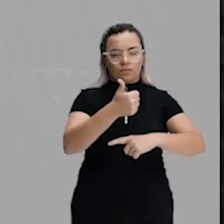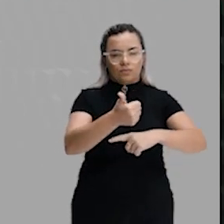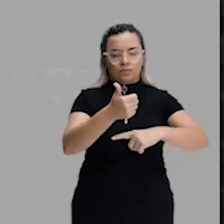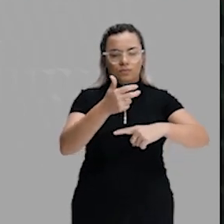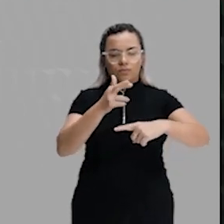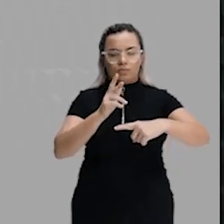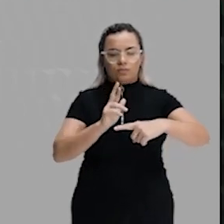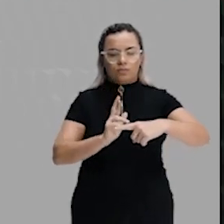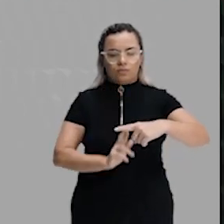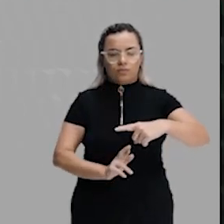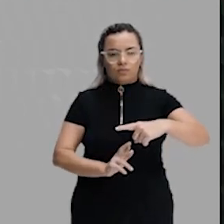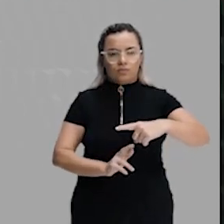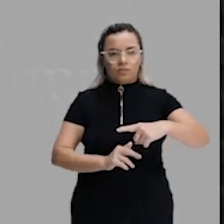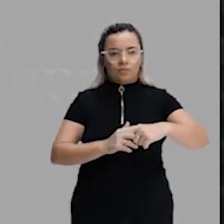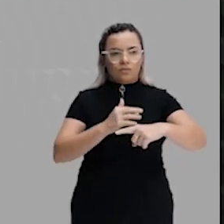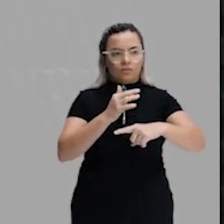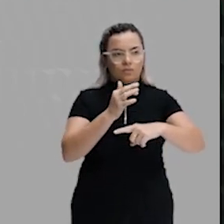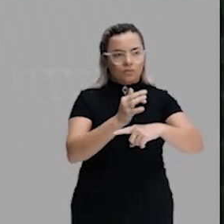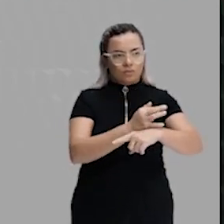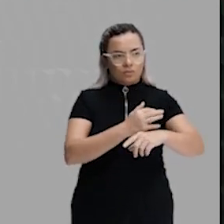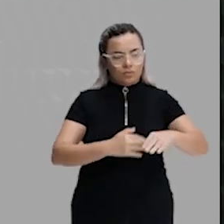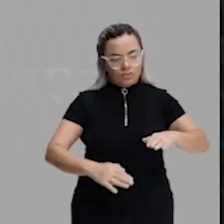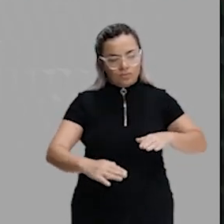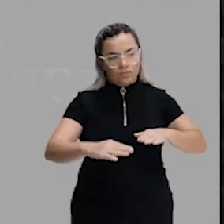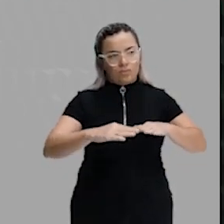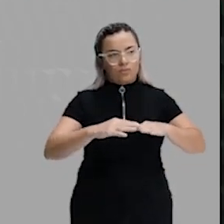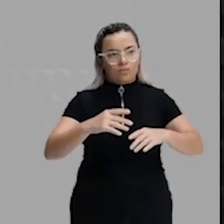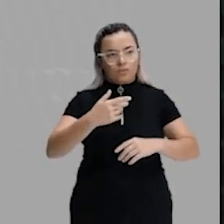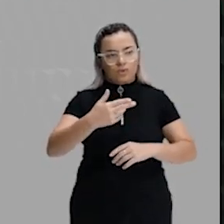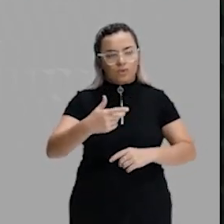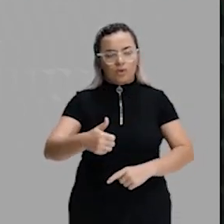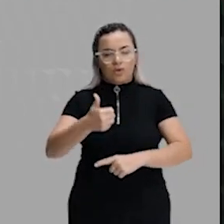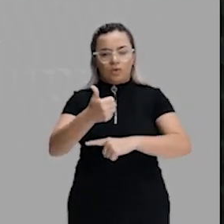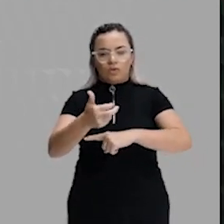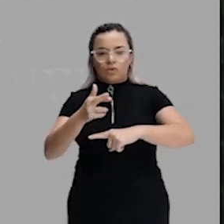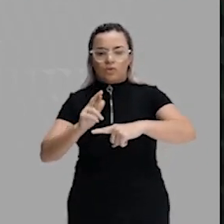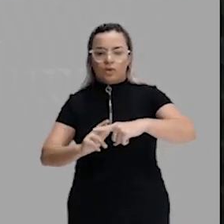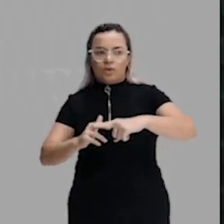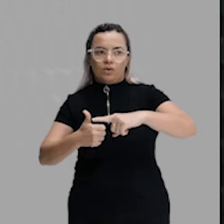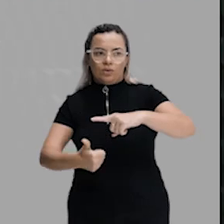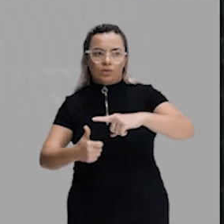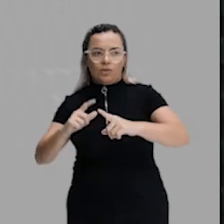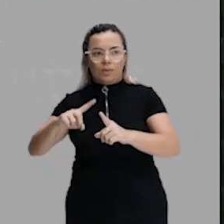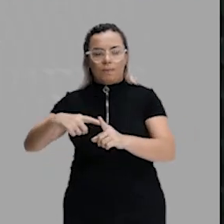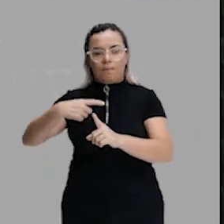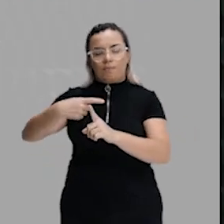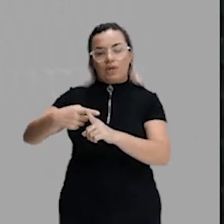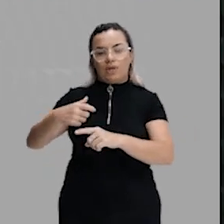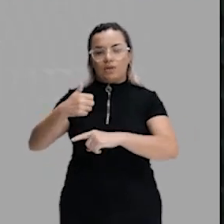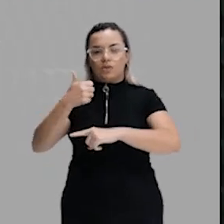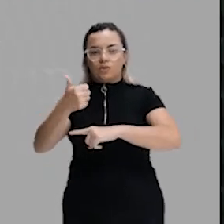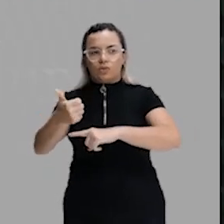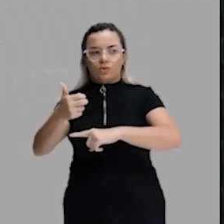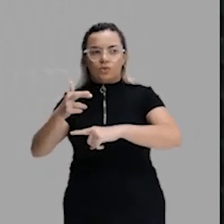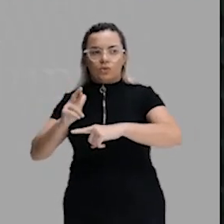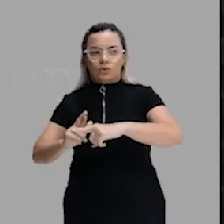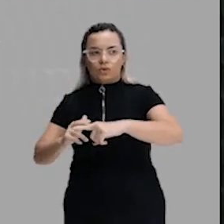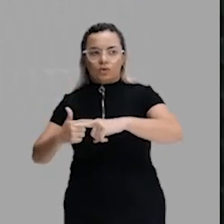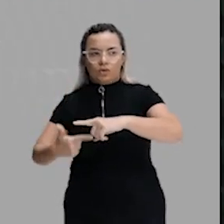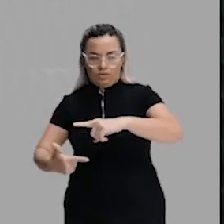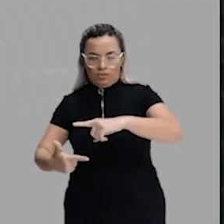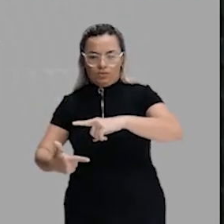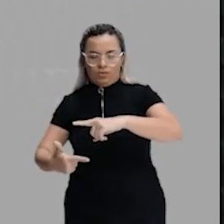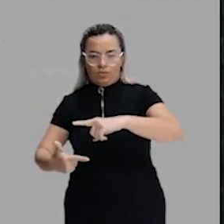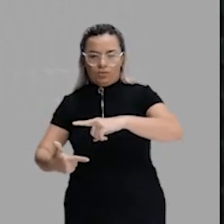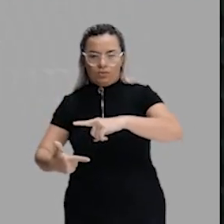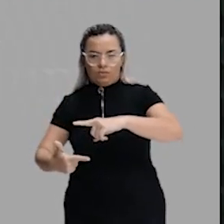ser igual a 1 sobre R1 mais 1 sobre R2. R1 e R2 estão no denominador. A gente pode colocar aqui